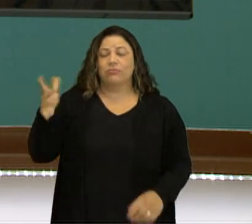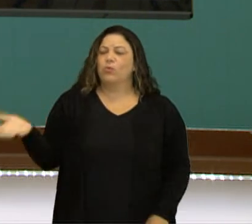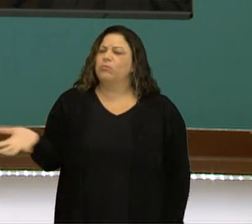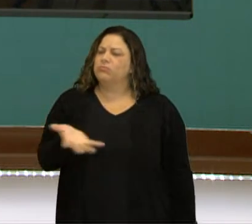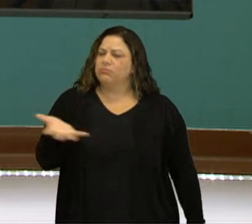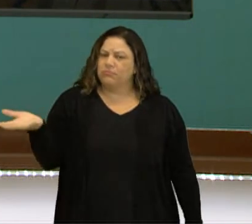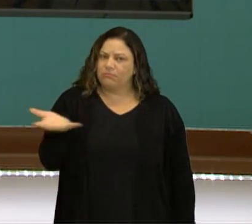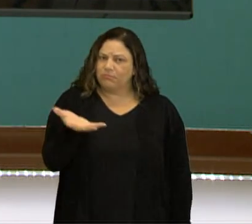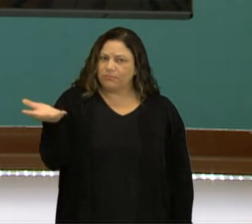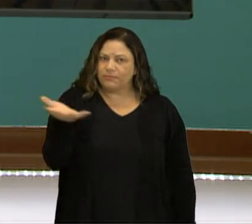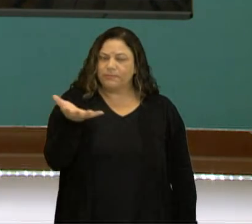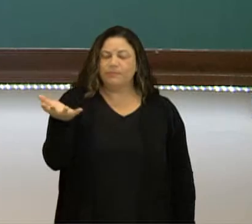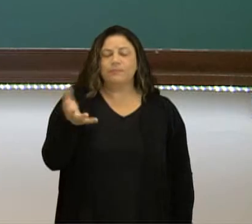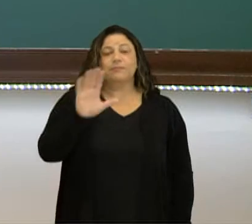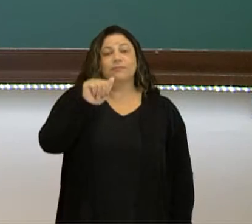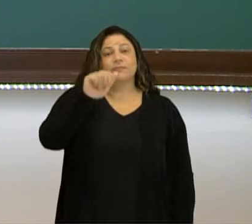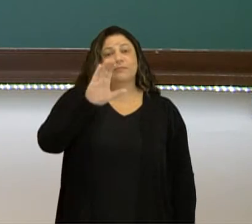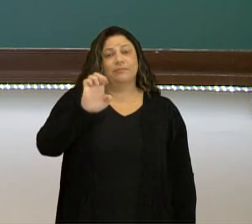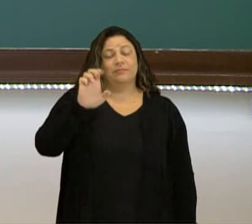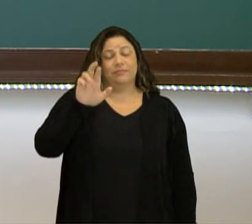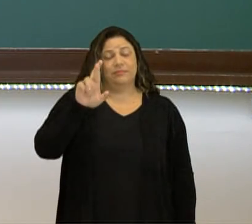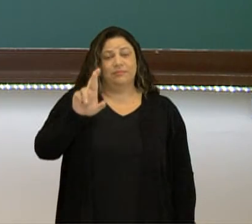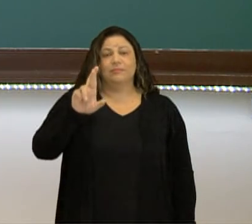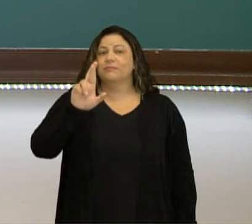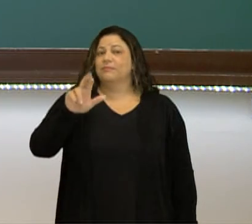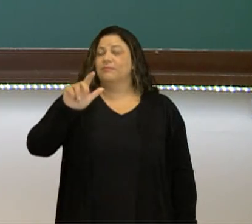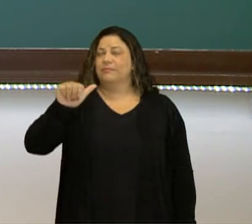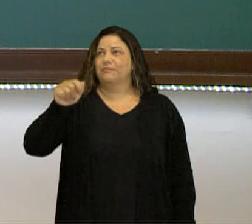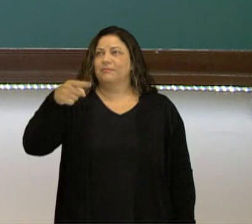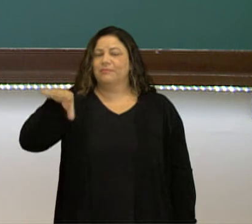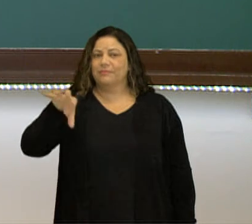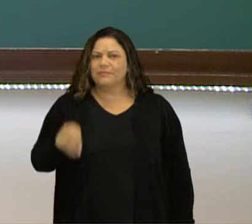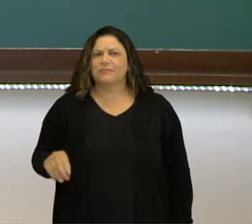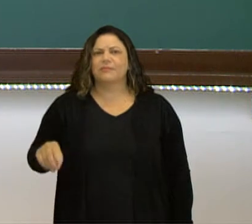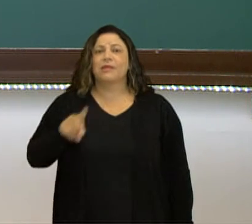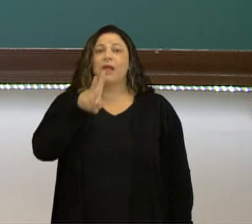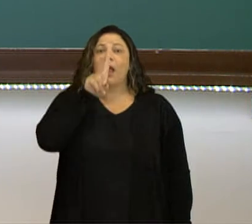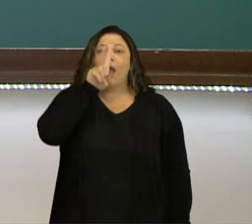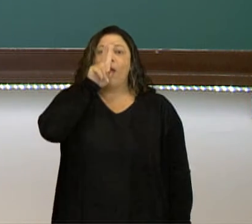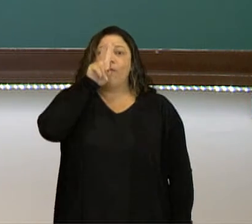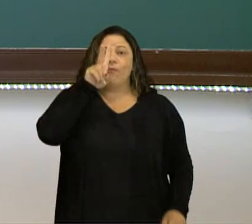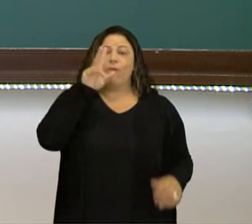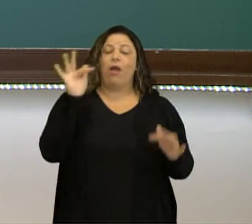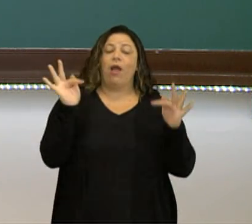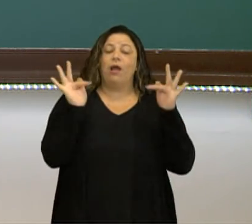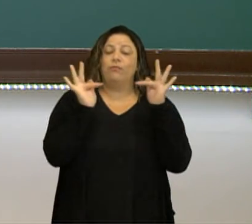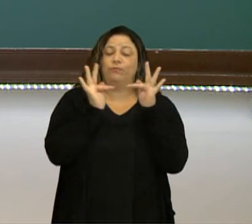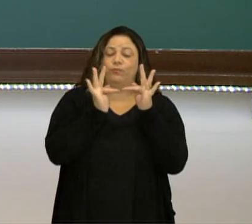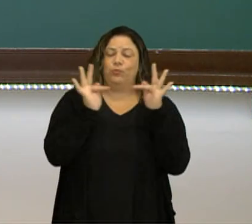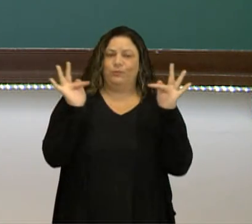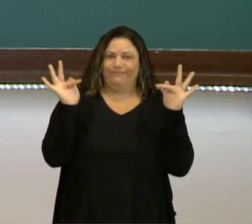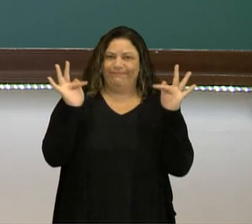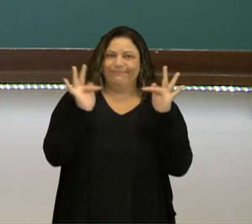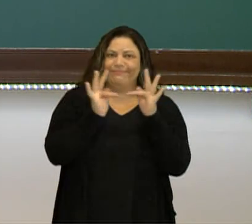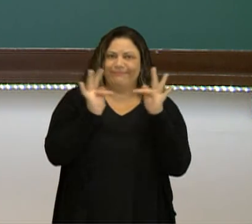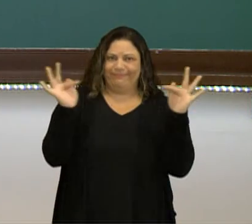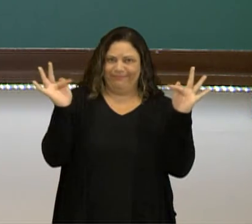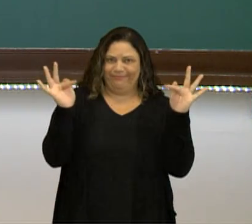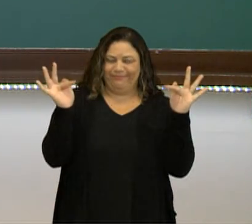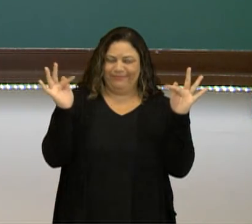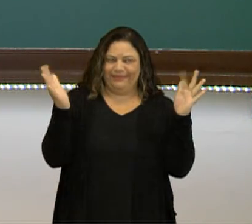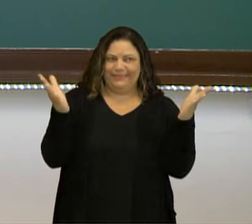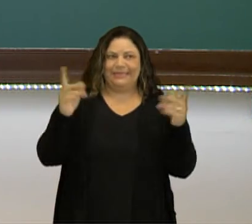gente está falando de aceleração aqui, meus queridos, normalmente está relacionado com uma força. Nós vamos ver um pouquinho para frente isso aí. E a